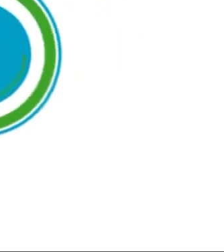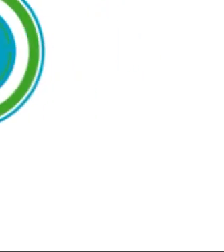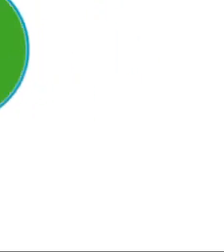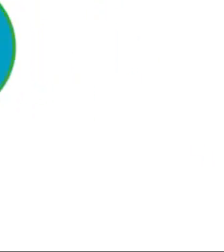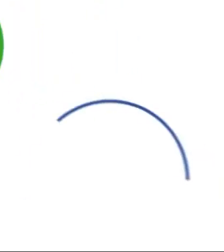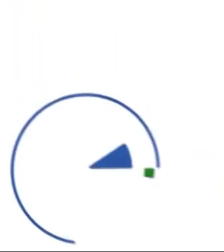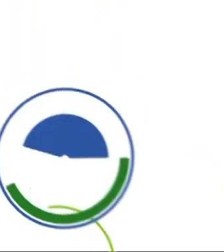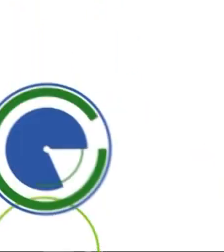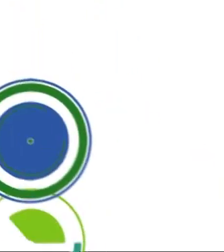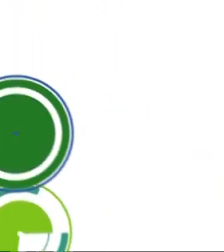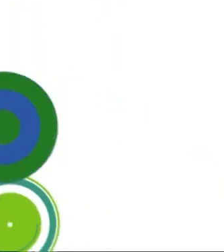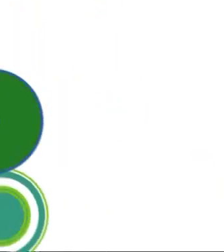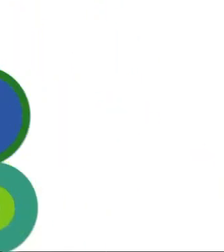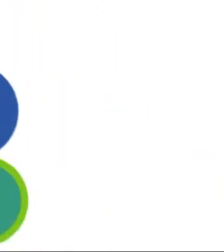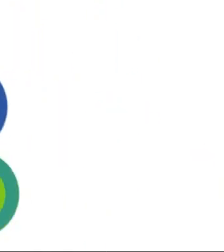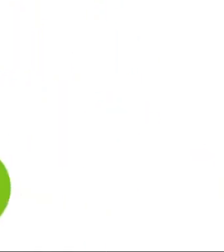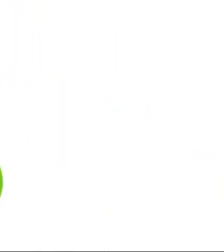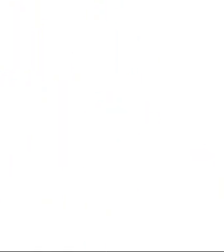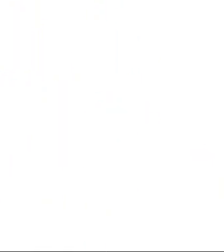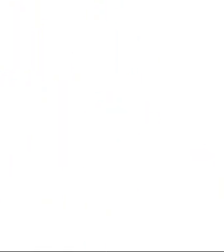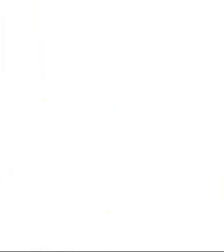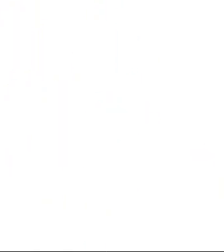E aí